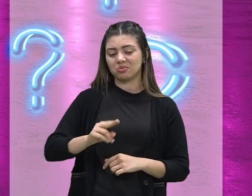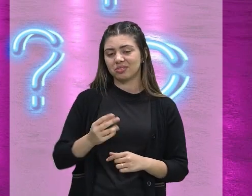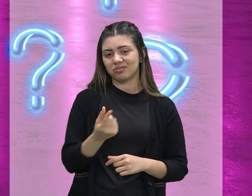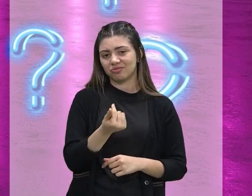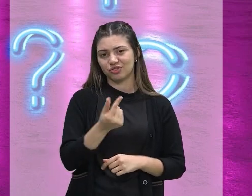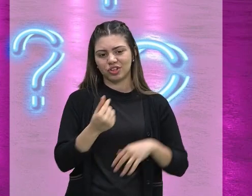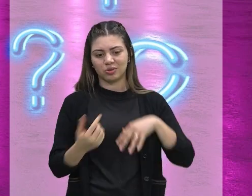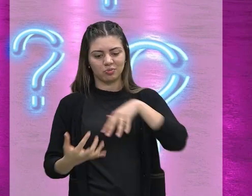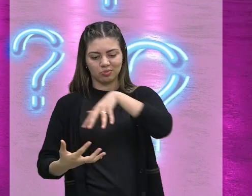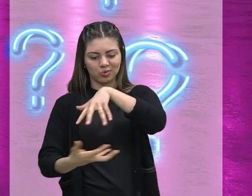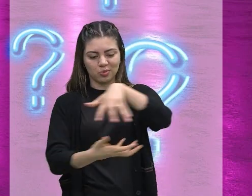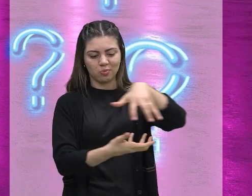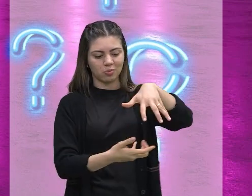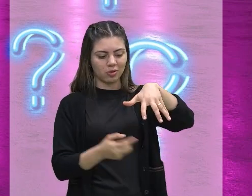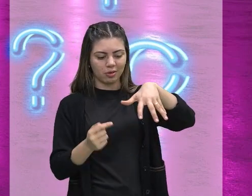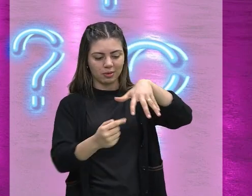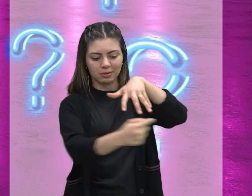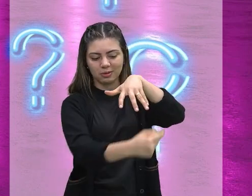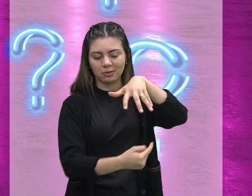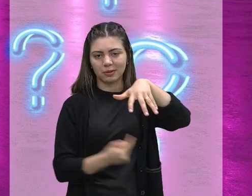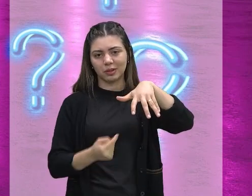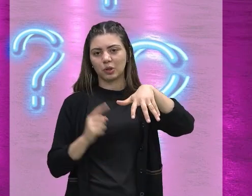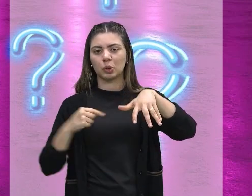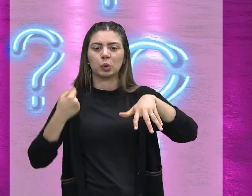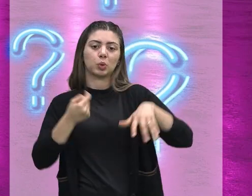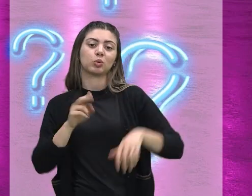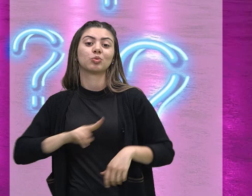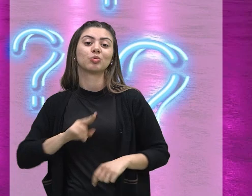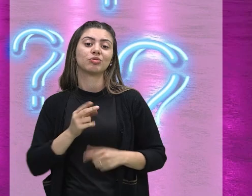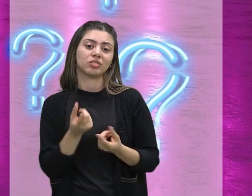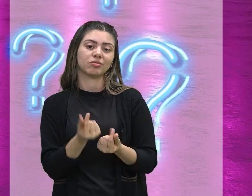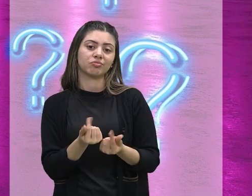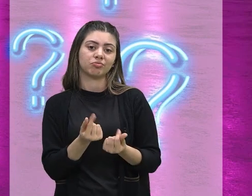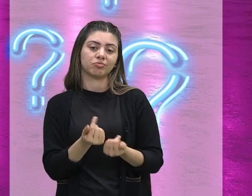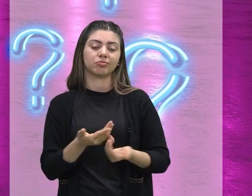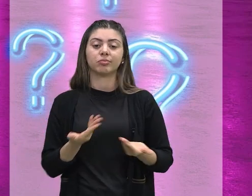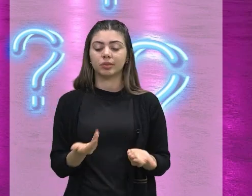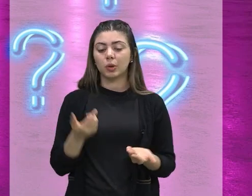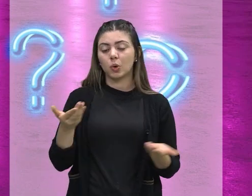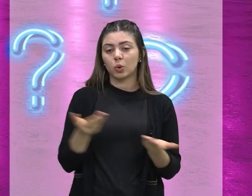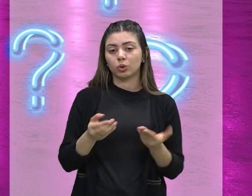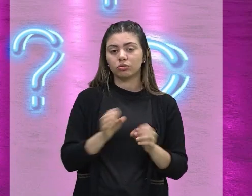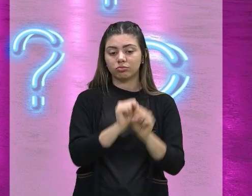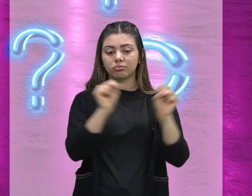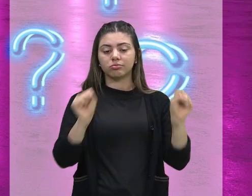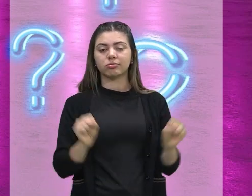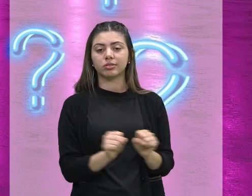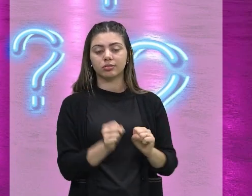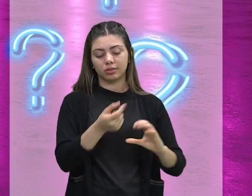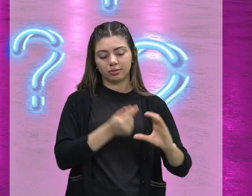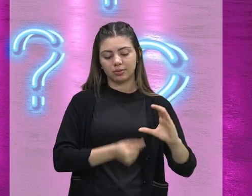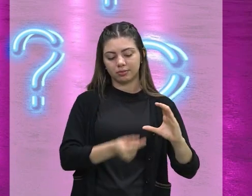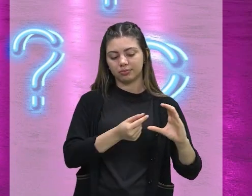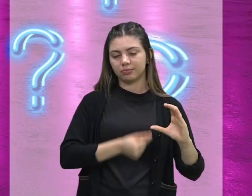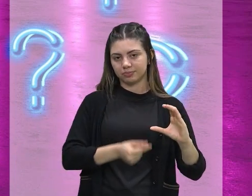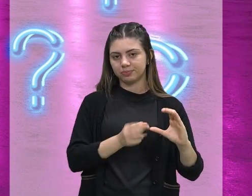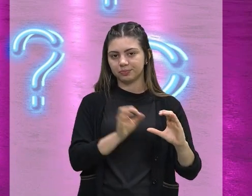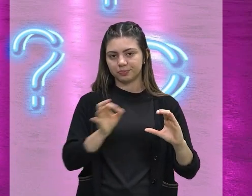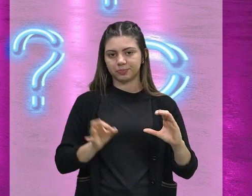mundo, nós precisamos do capital. E o sistema hoje que nós vivemos chama-se sistema